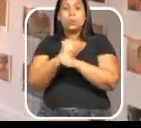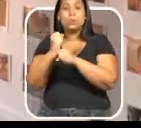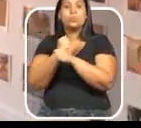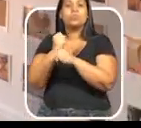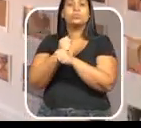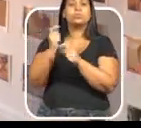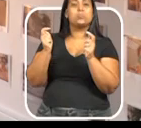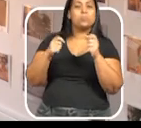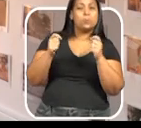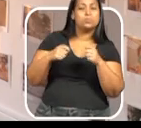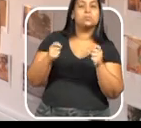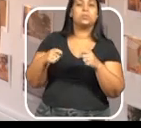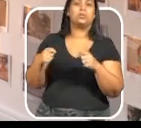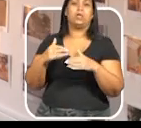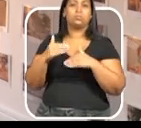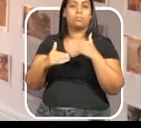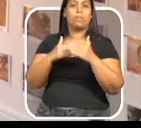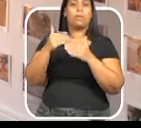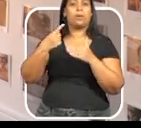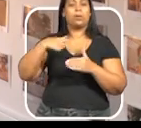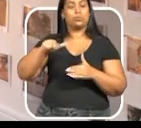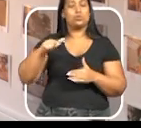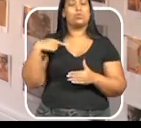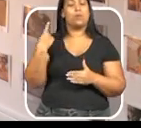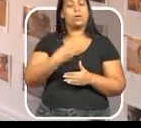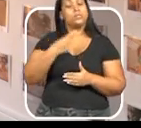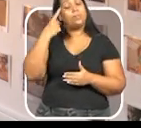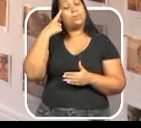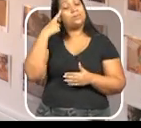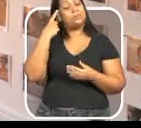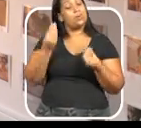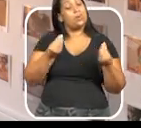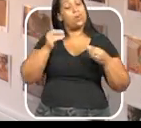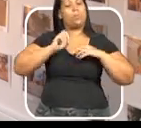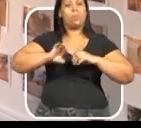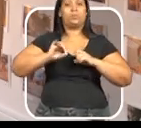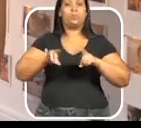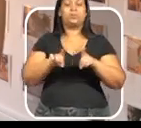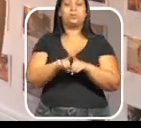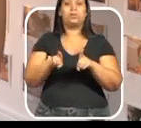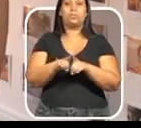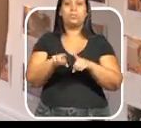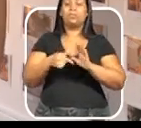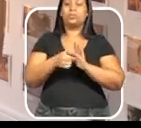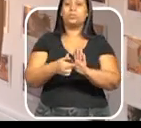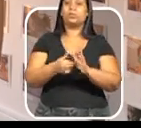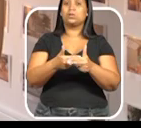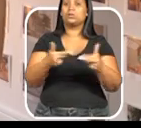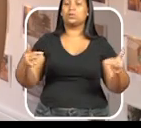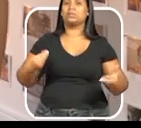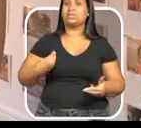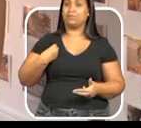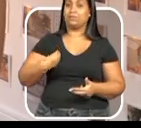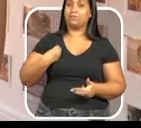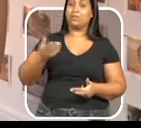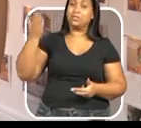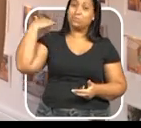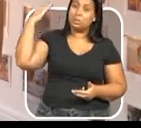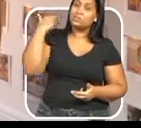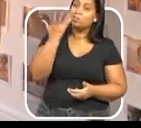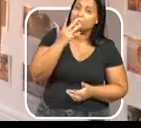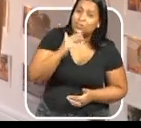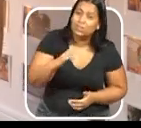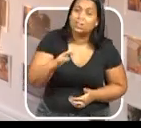essas possibilidades, repensando o nosso papel como educadores, refletindo aquilo que vivemos quando